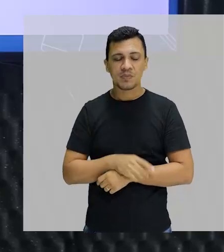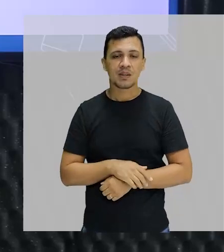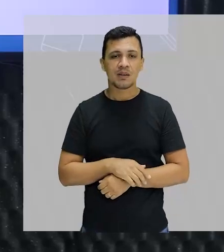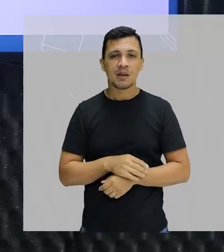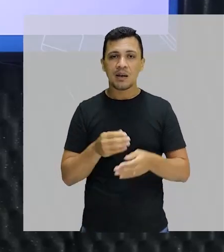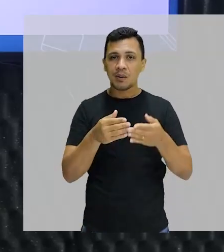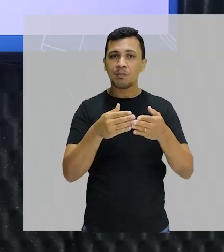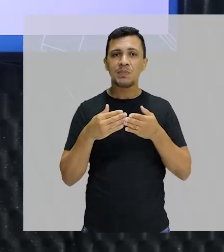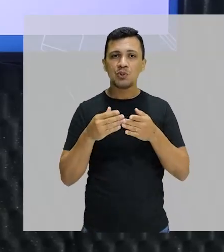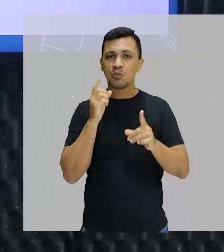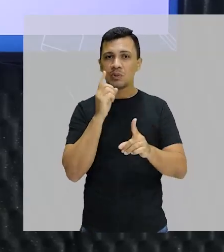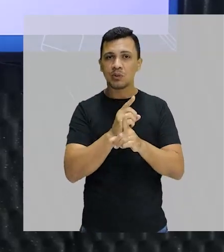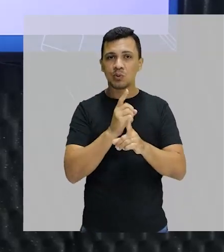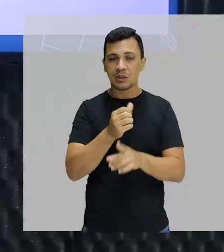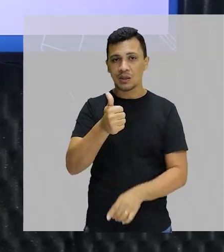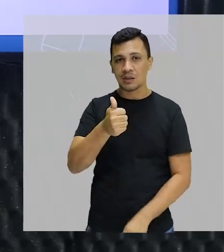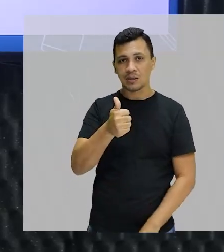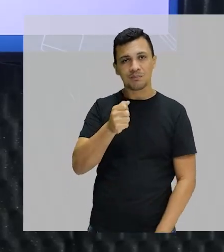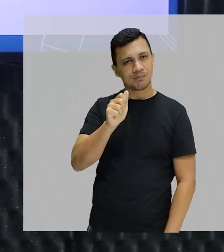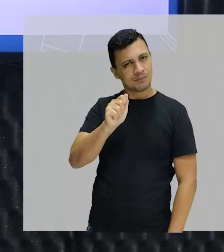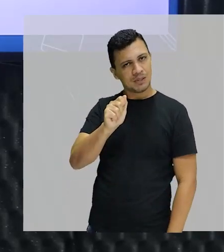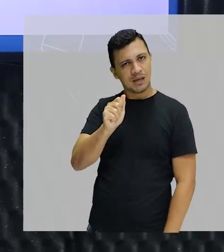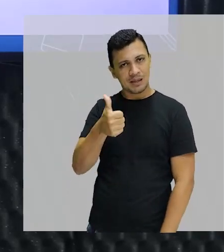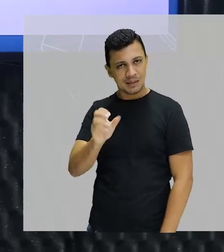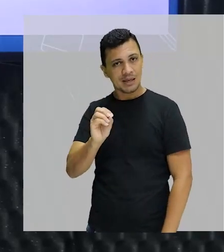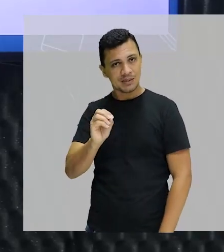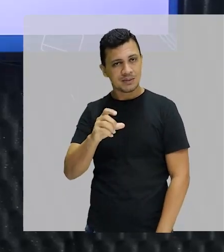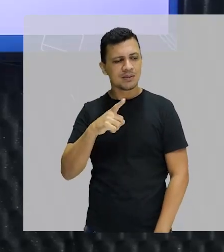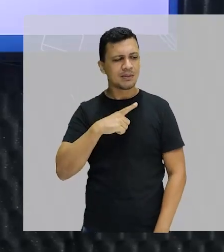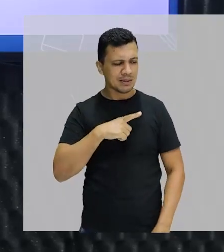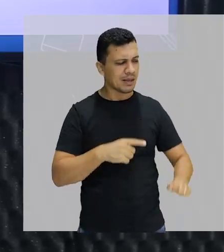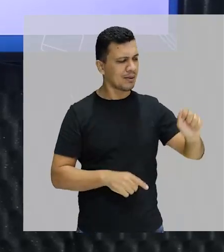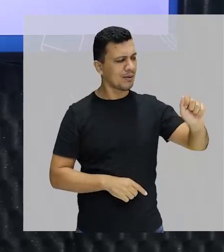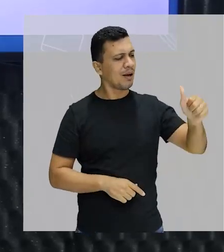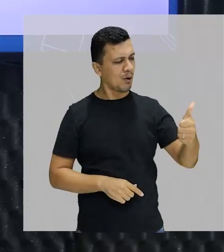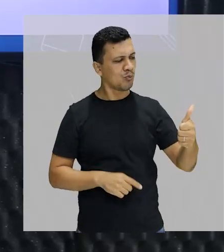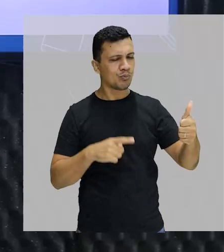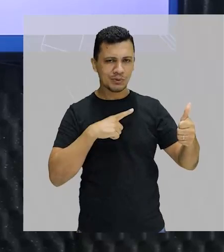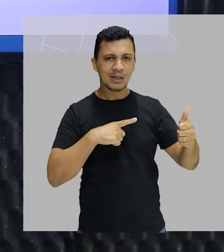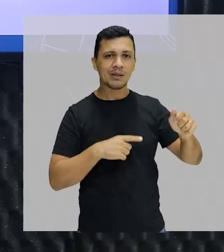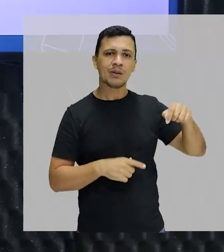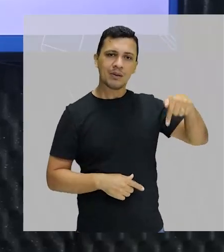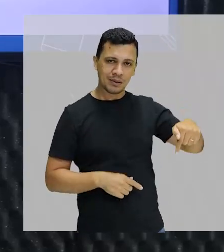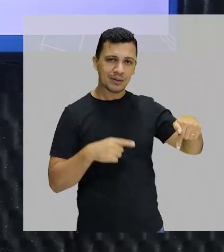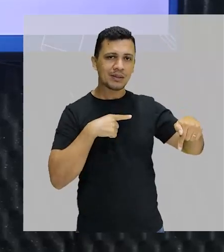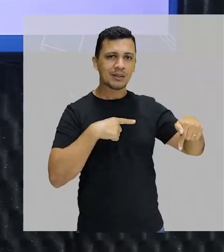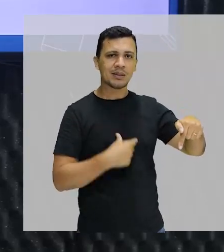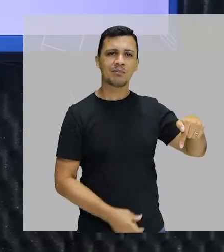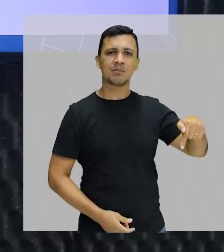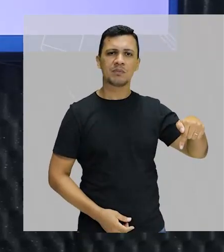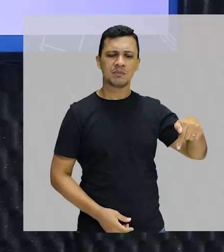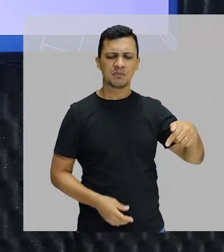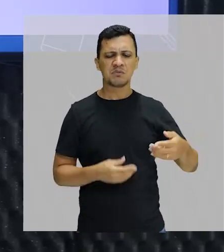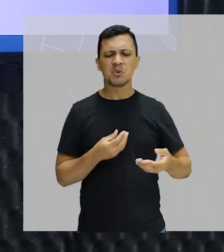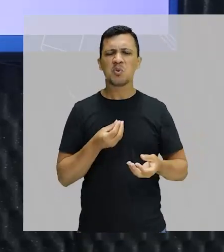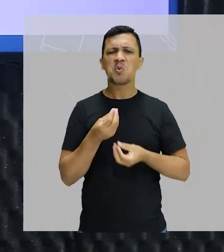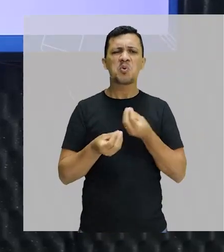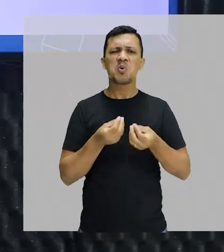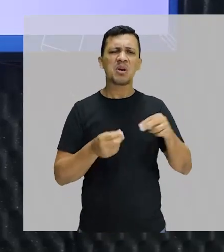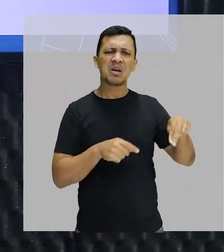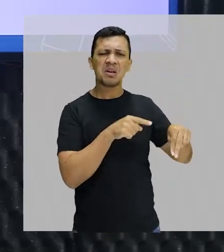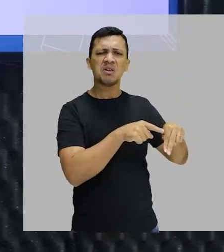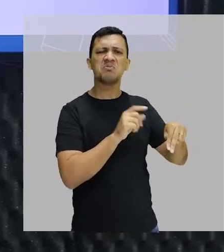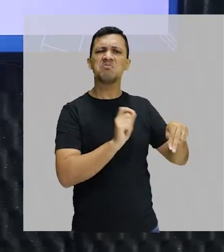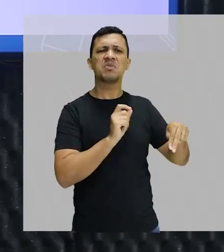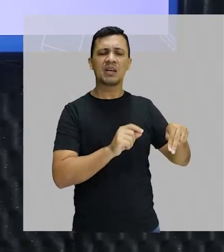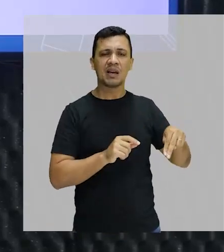o A10, ele deu o A1 e ele deu também o Q. Renata, e esse N? O N é justamente a ordem,